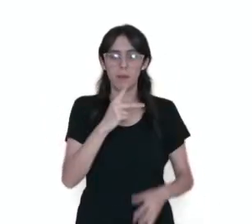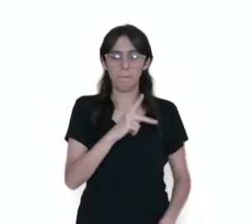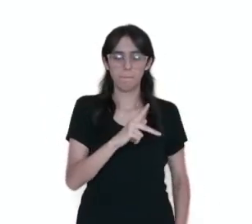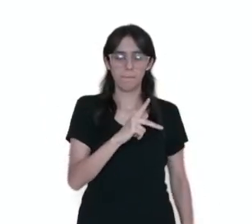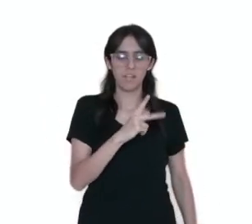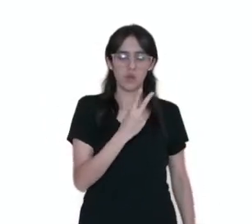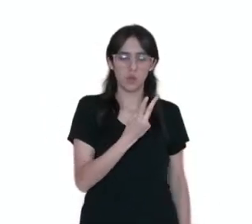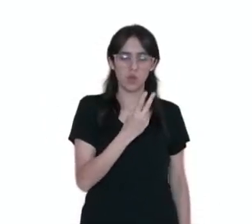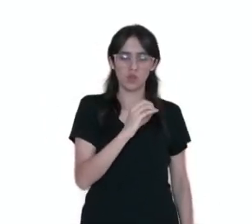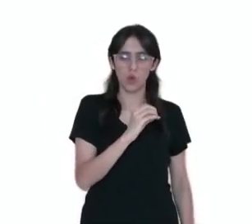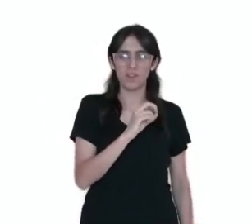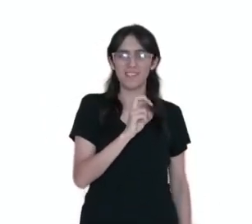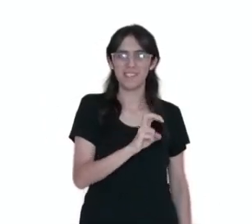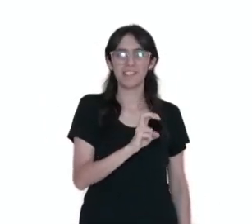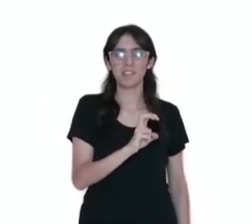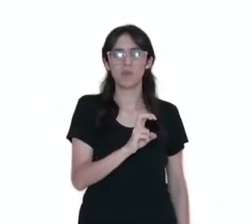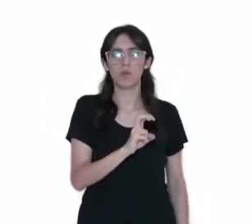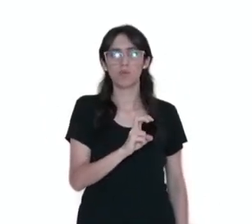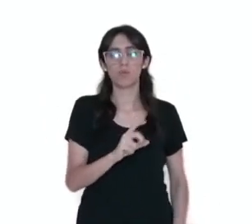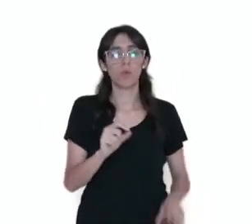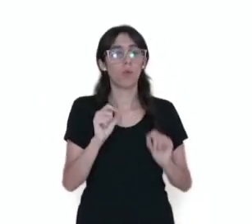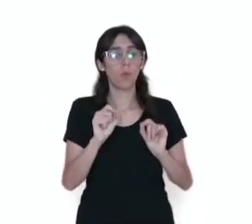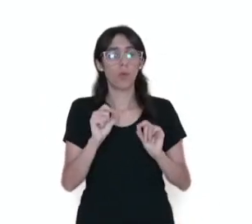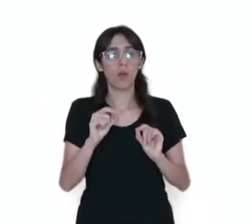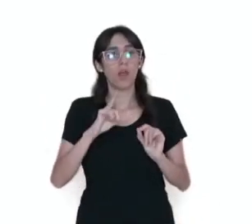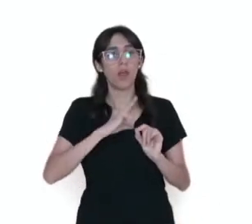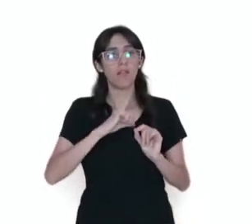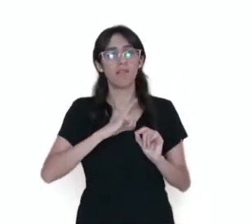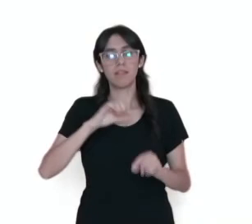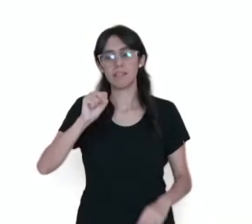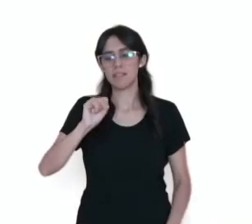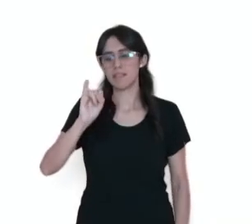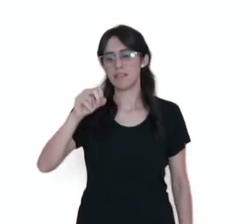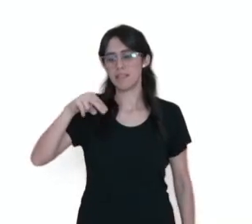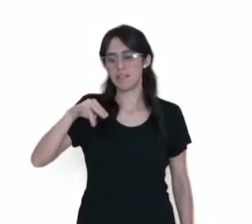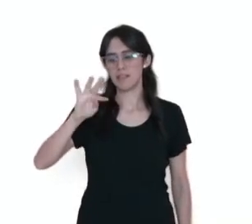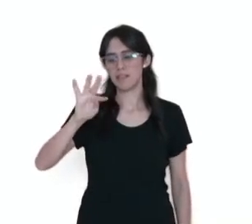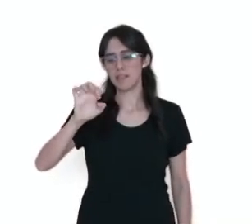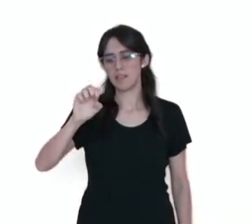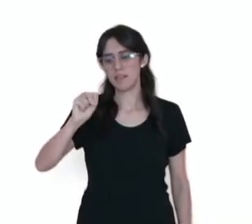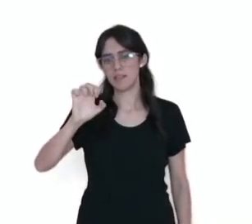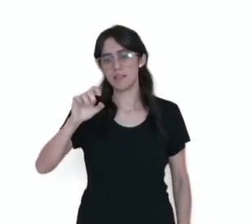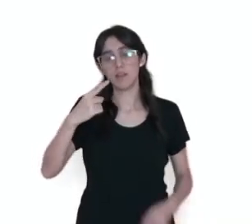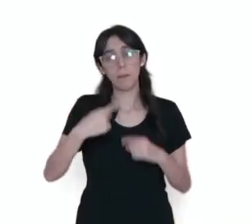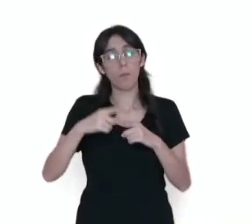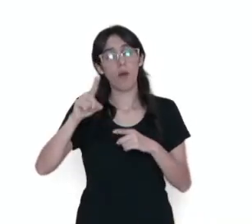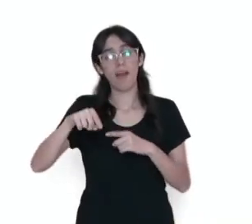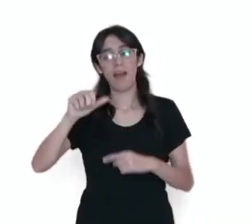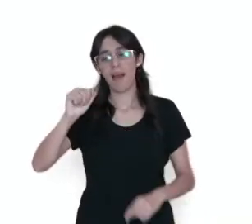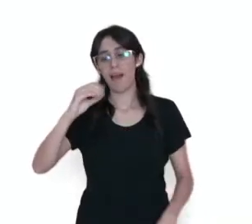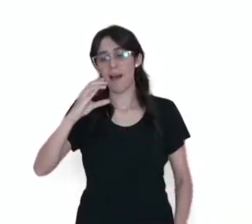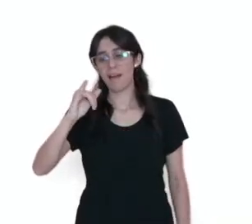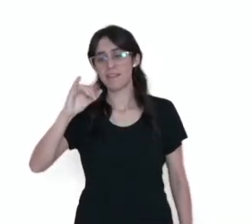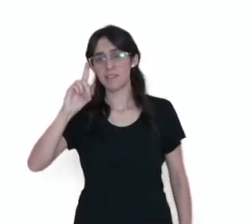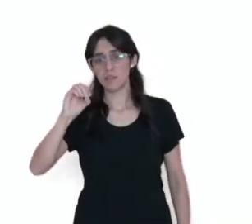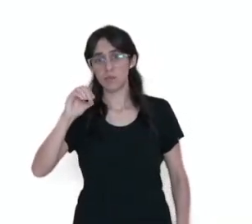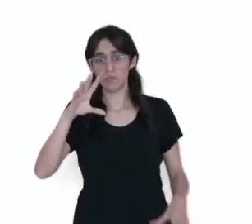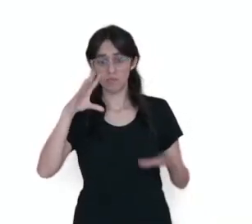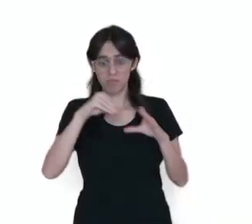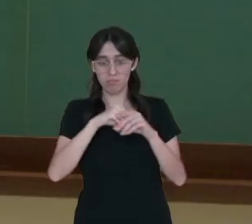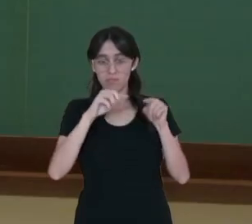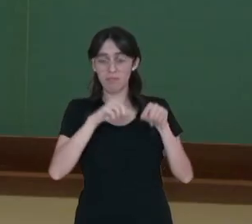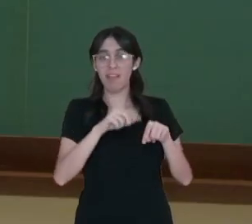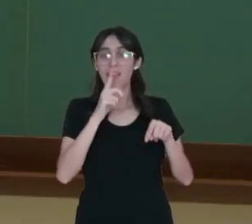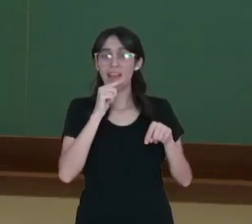a umidade é classificada como uma reação de síntese, pois se trata de um óxido ácido que na presença de água forma apenas um